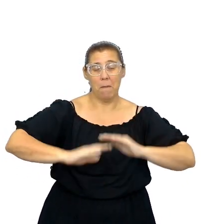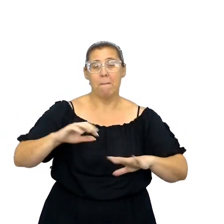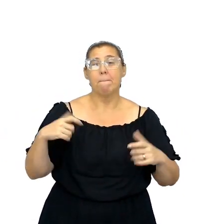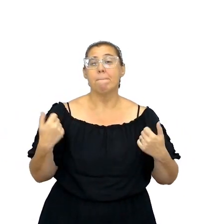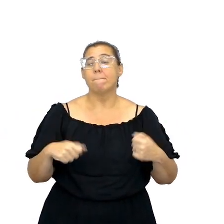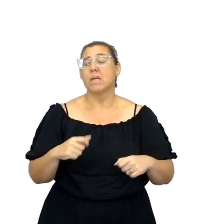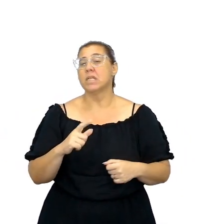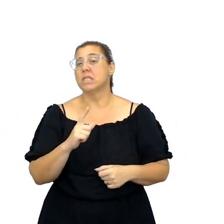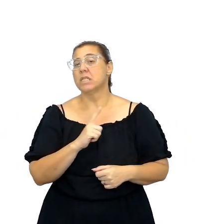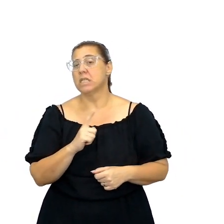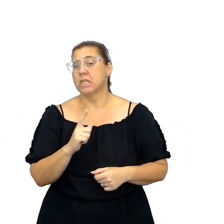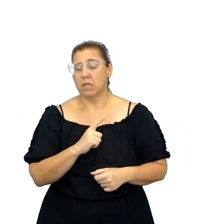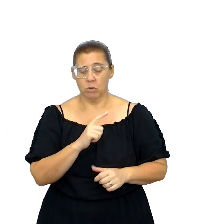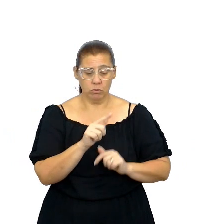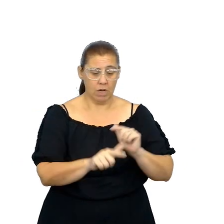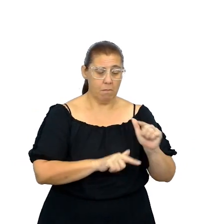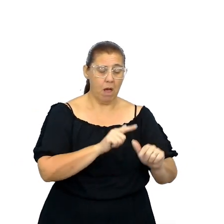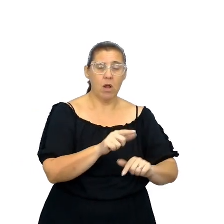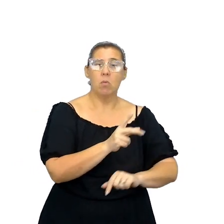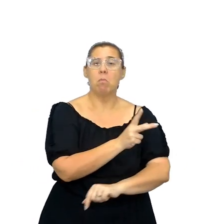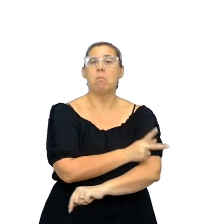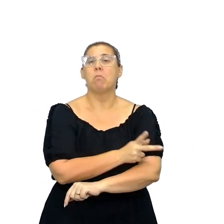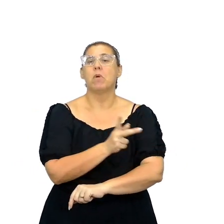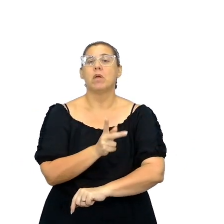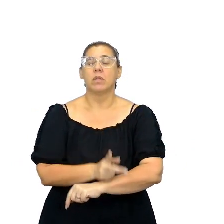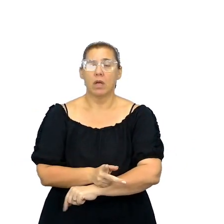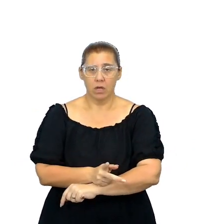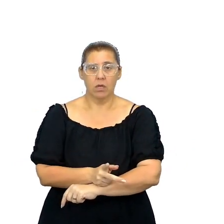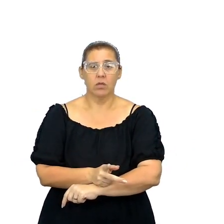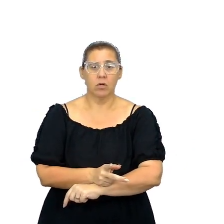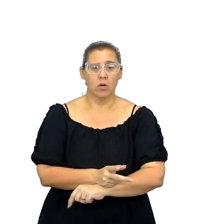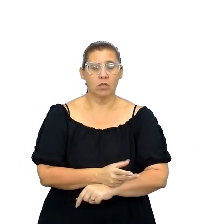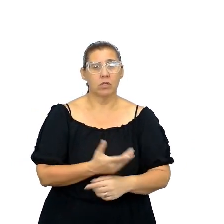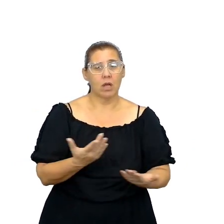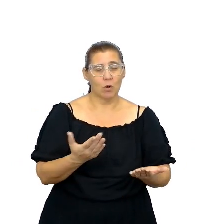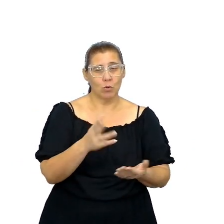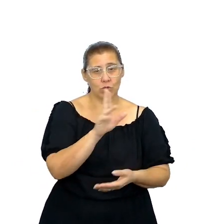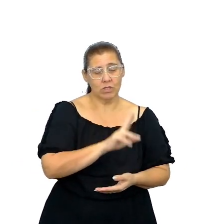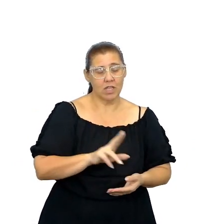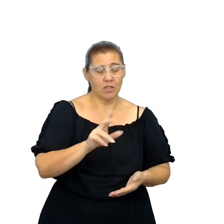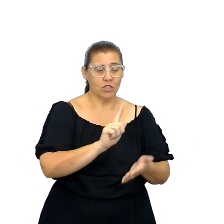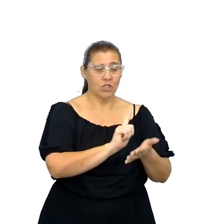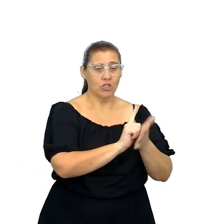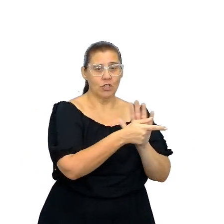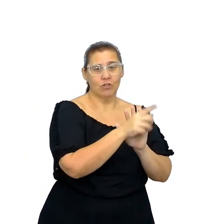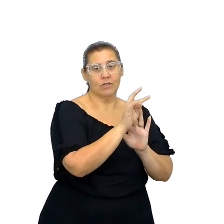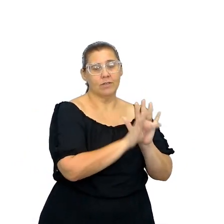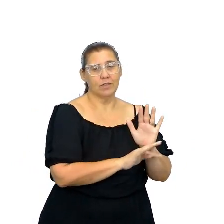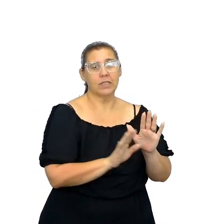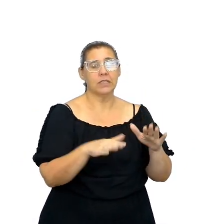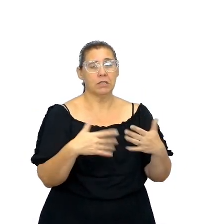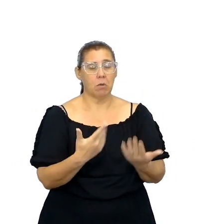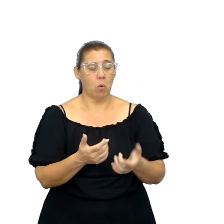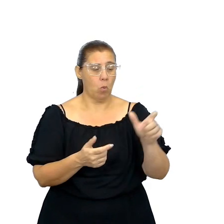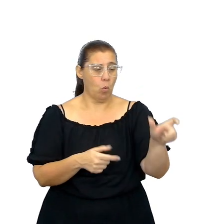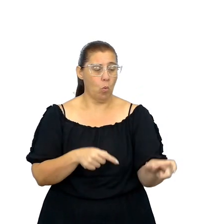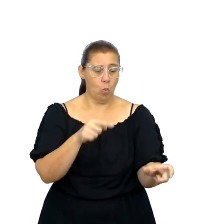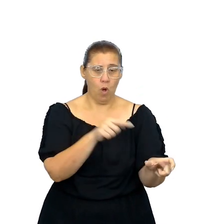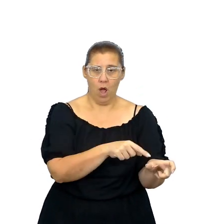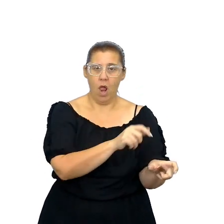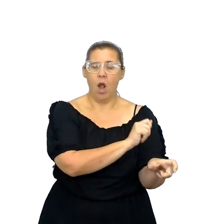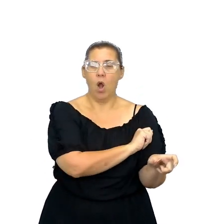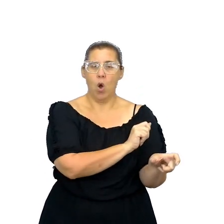precisam considerar o trabalho pedagógico a partir desses gêneros textuais, tendo o estudante como sujeito